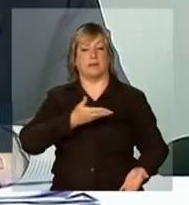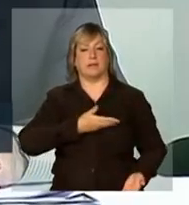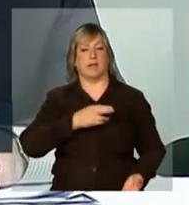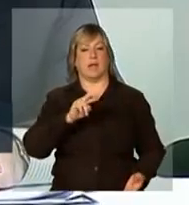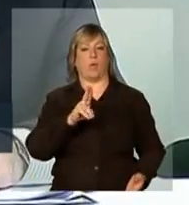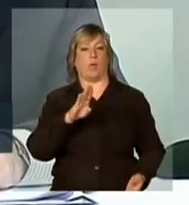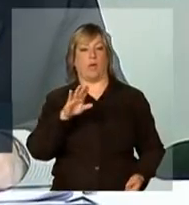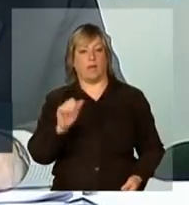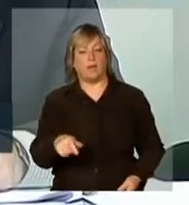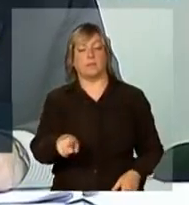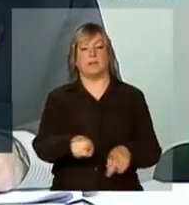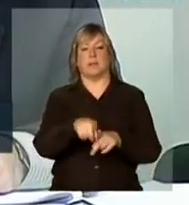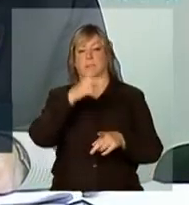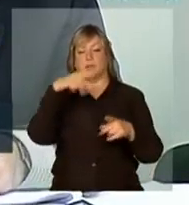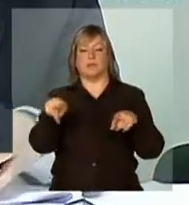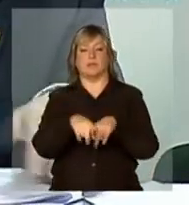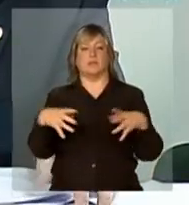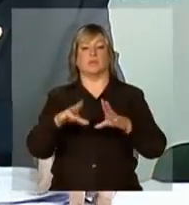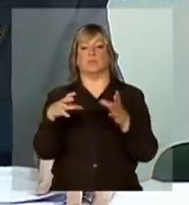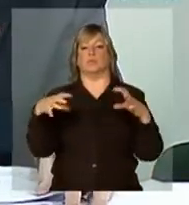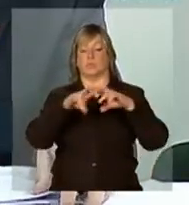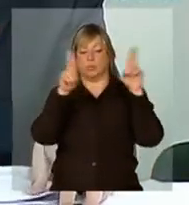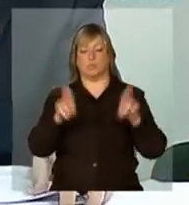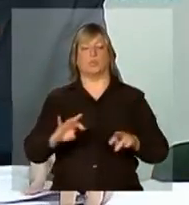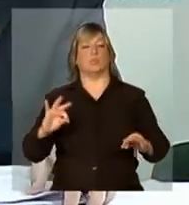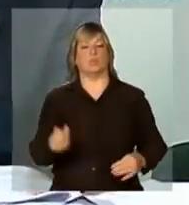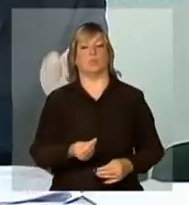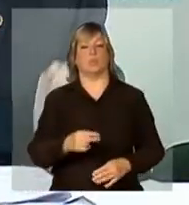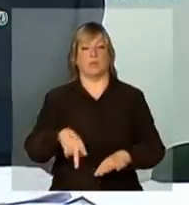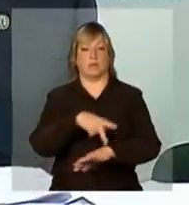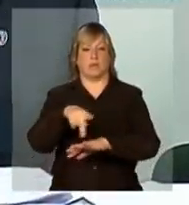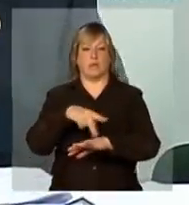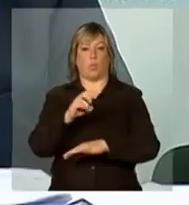Nações Unidas, senhoras, senhores, senhores da imprensa.